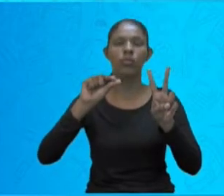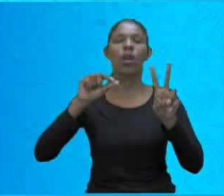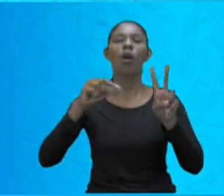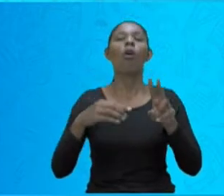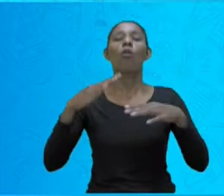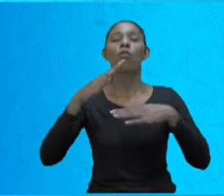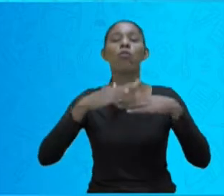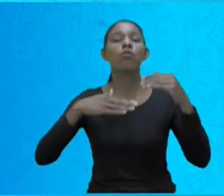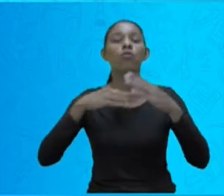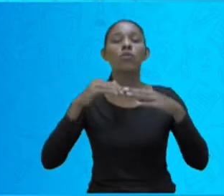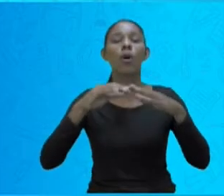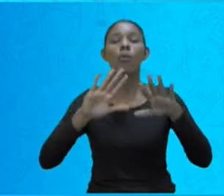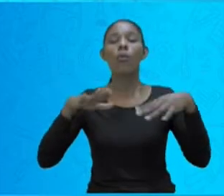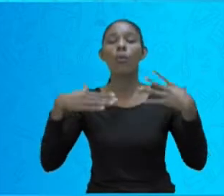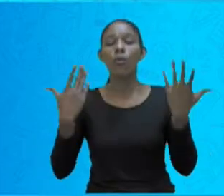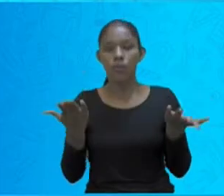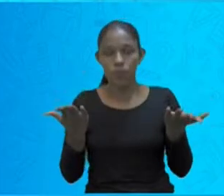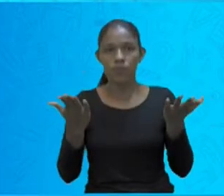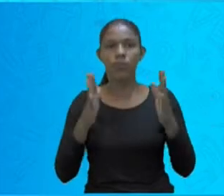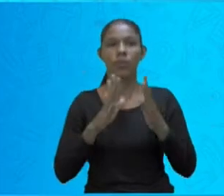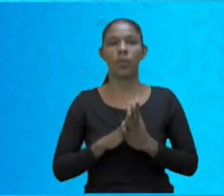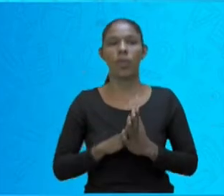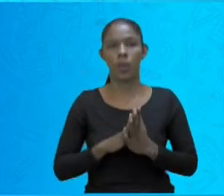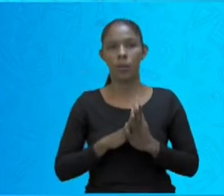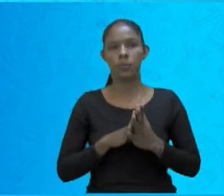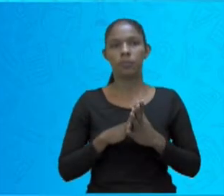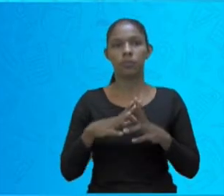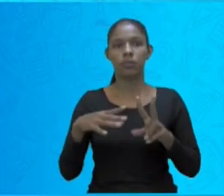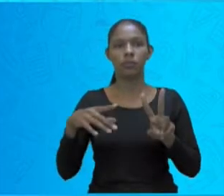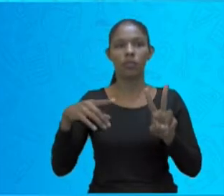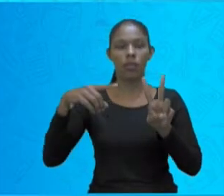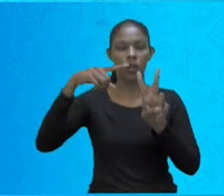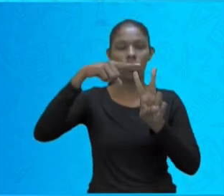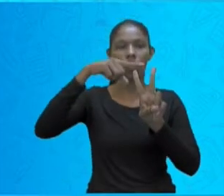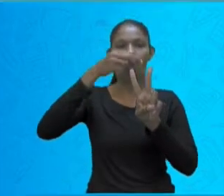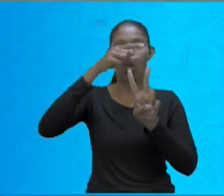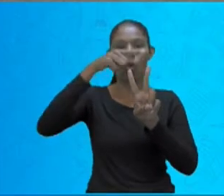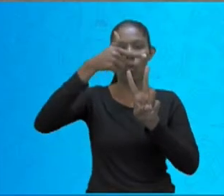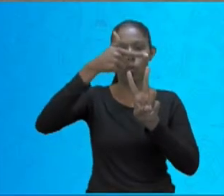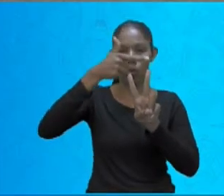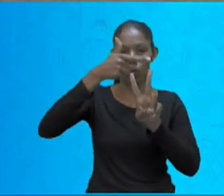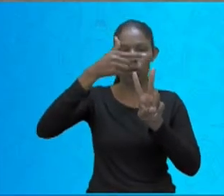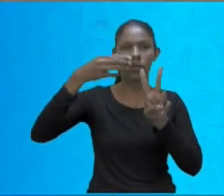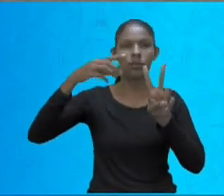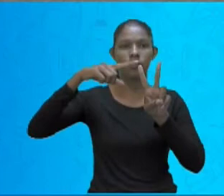é o radicando. E nós temos o número 2, que é a raiz.